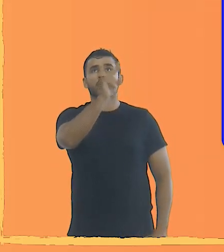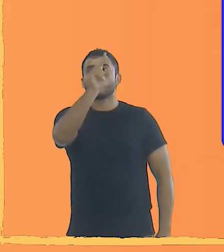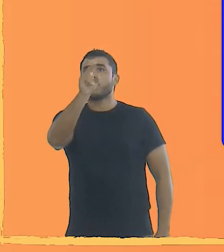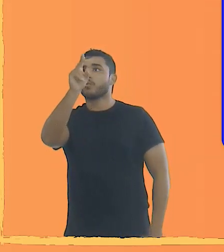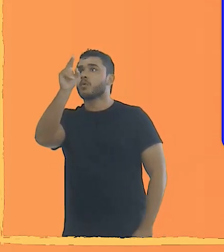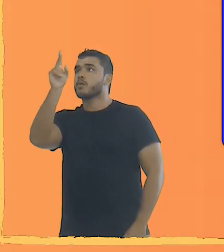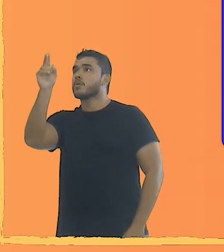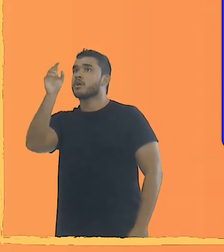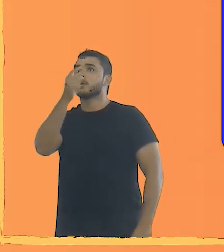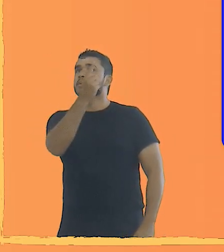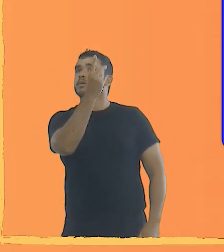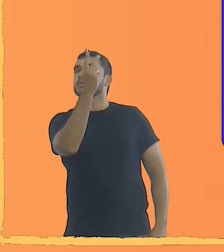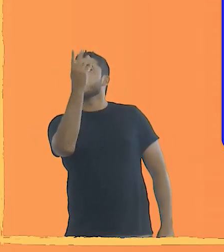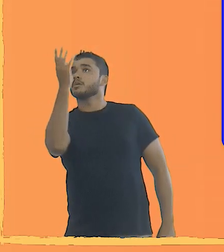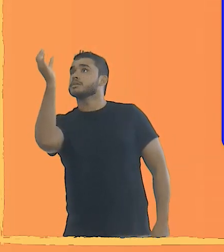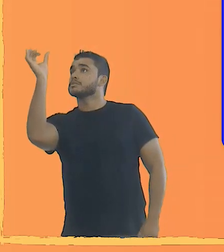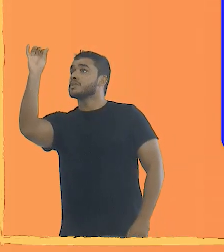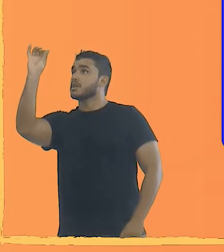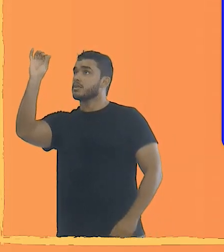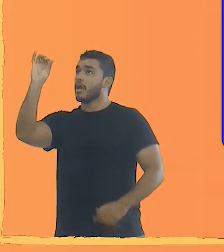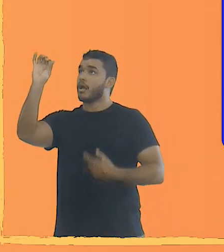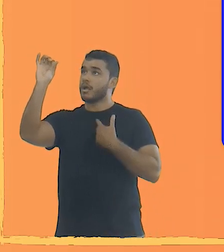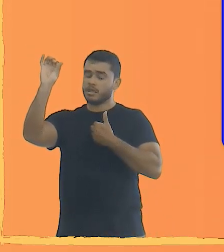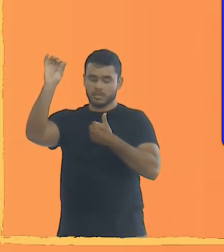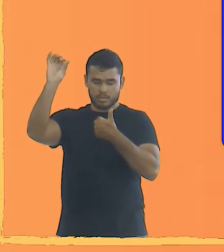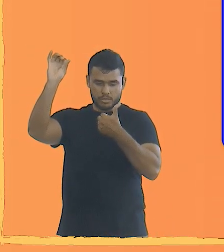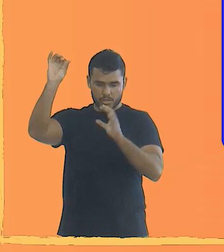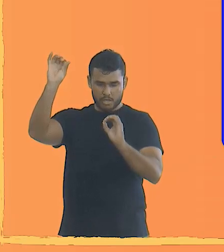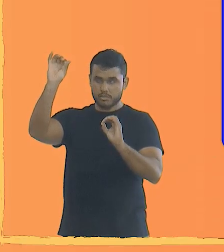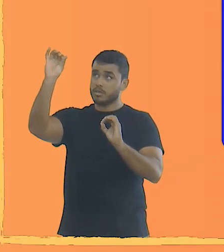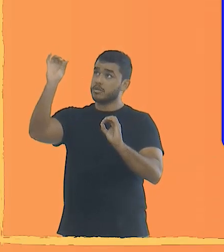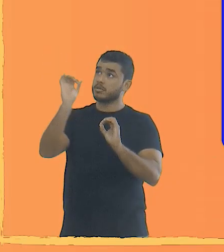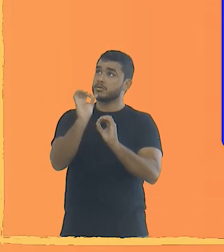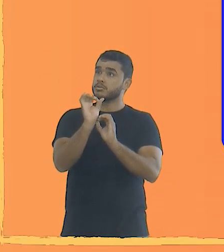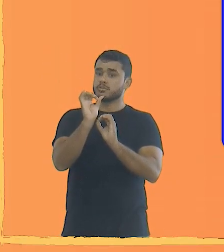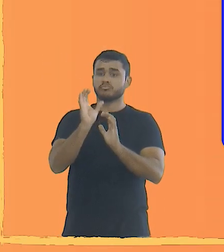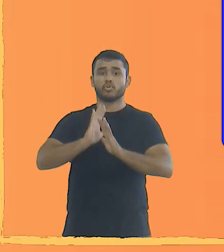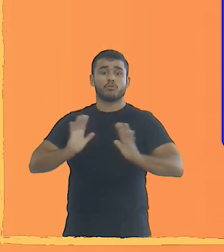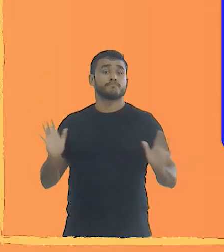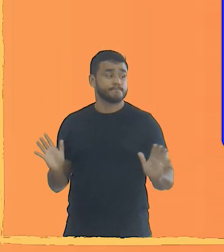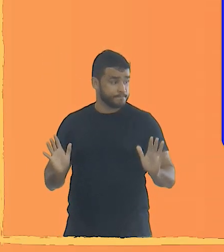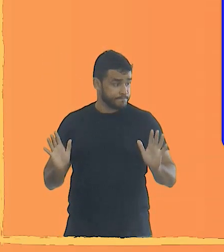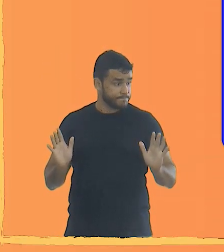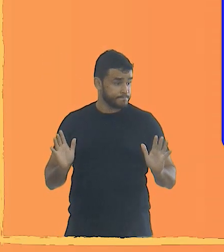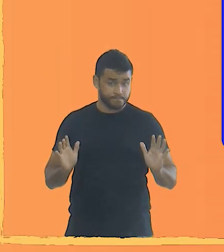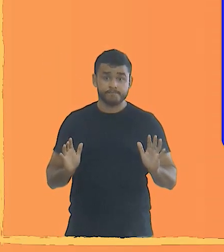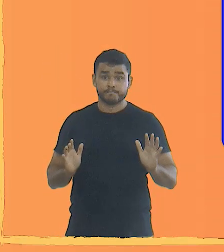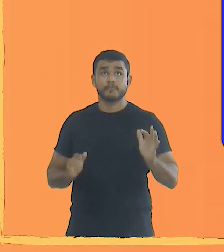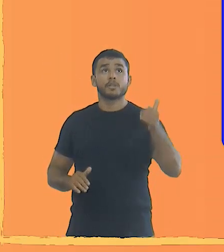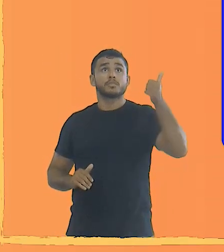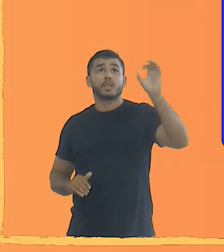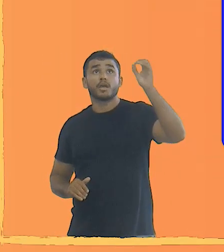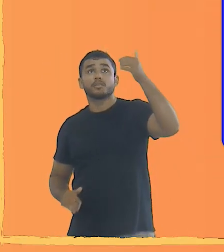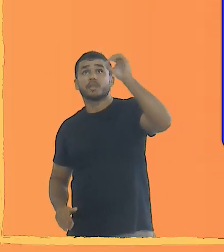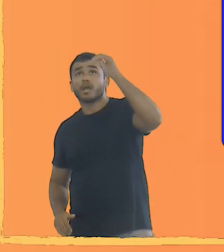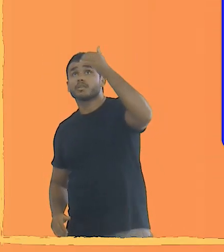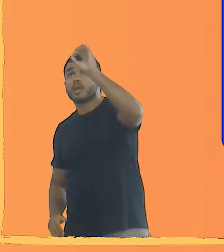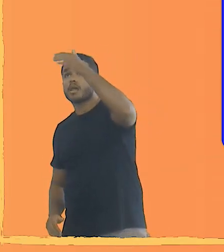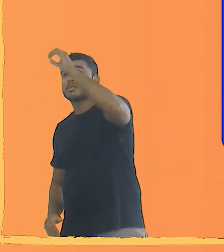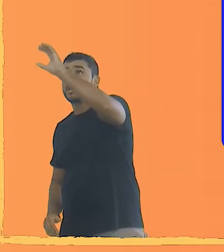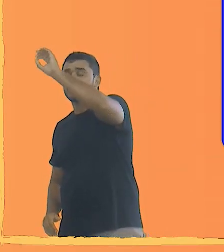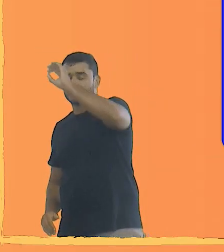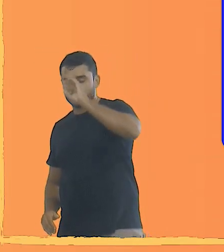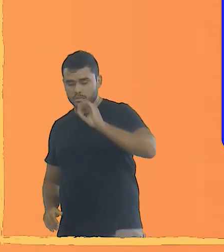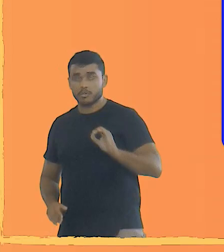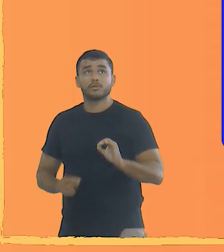que é o expoente? É a quantidade de vezes que a base se repete. Então, se você tem um produto, 10